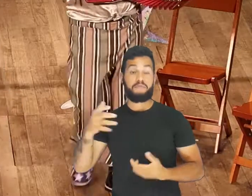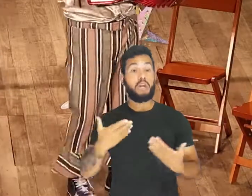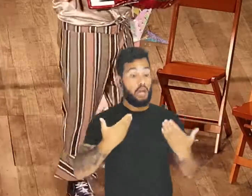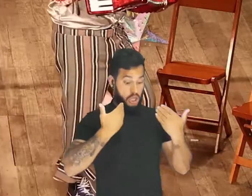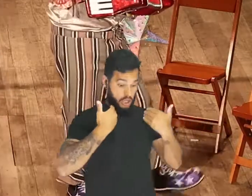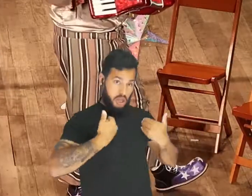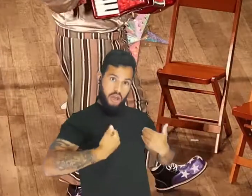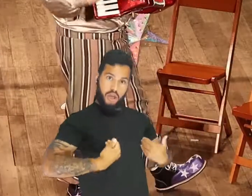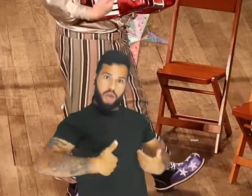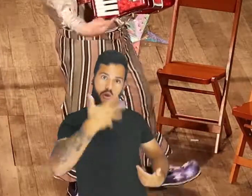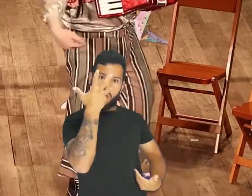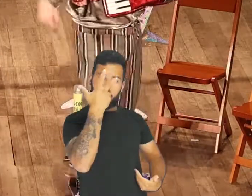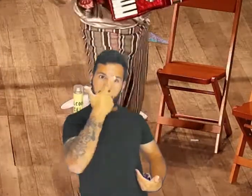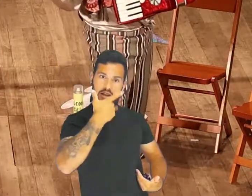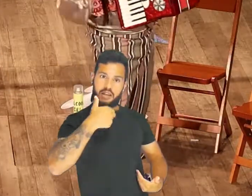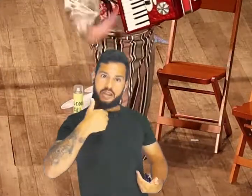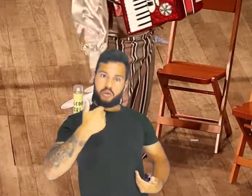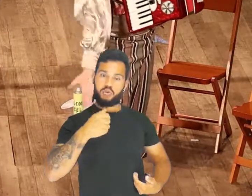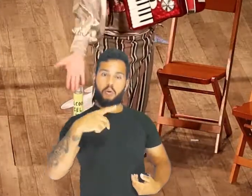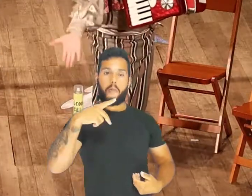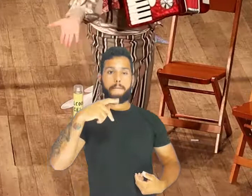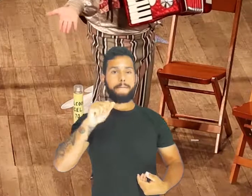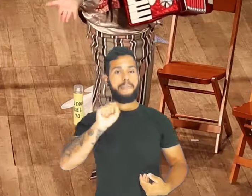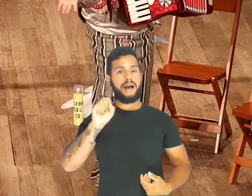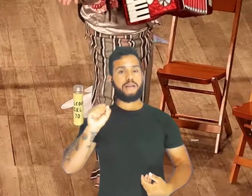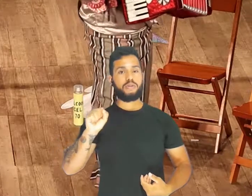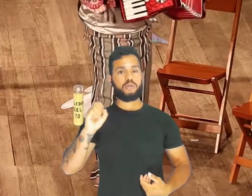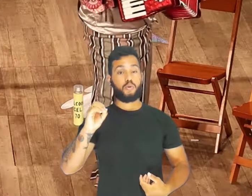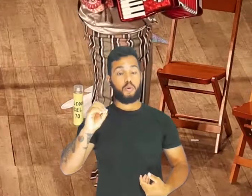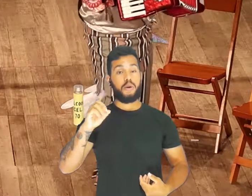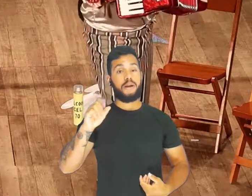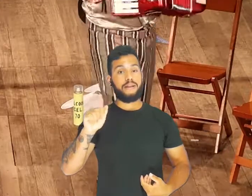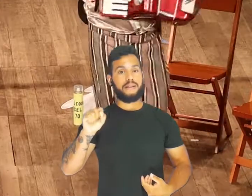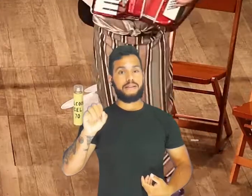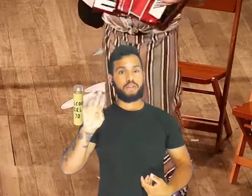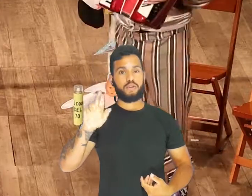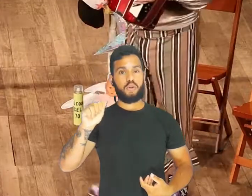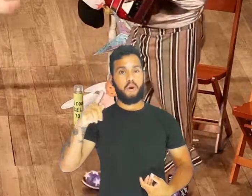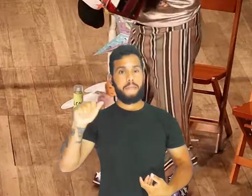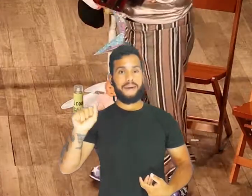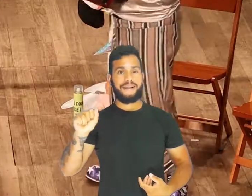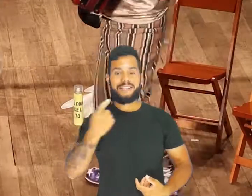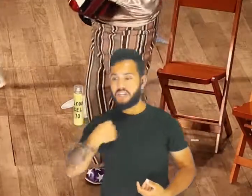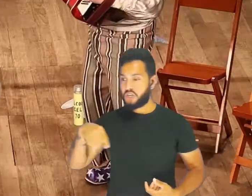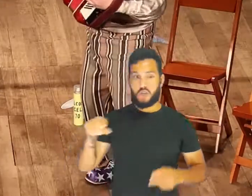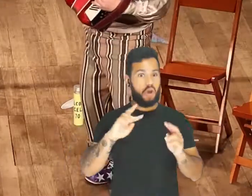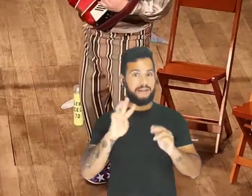Eu, lindo que nem sei, sou o passo das tropas. E nós somos